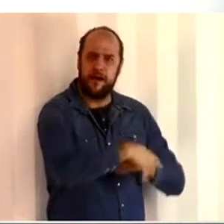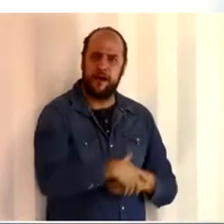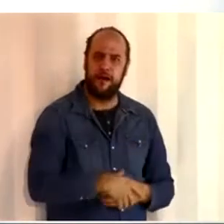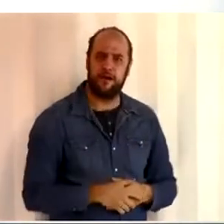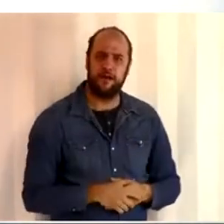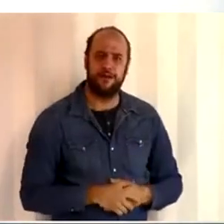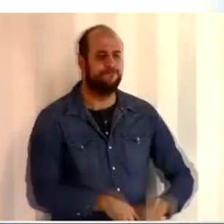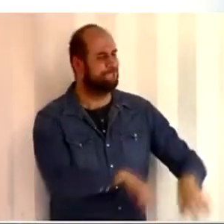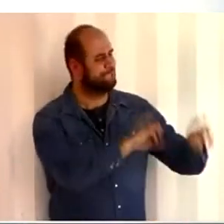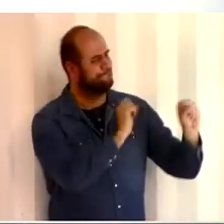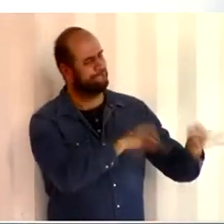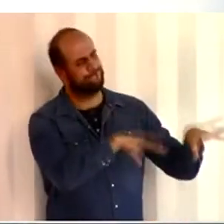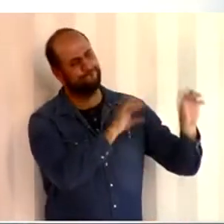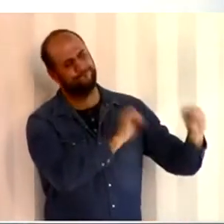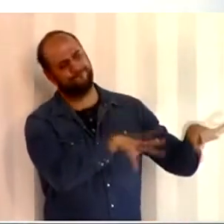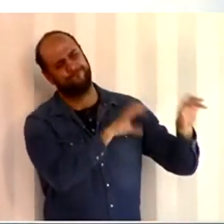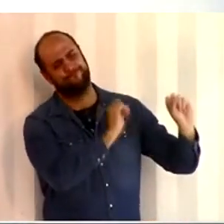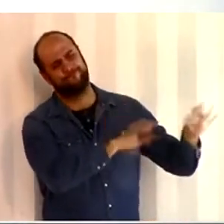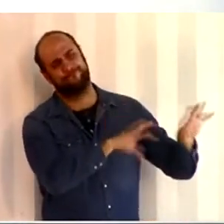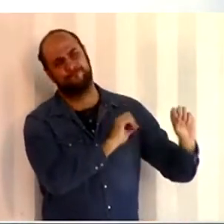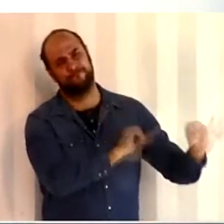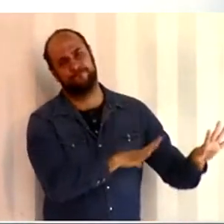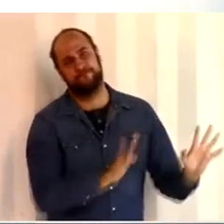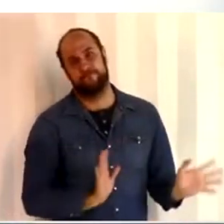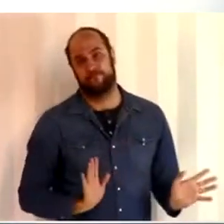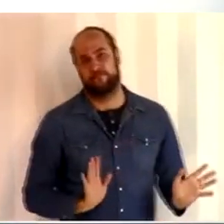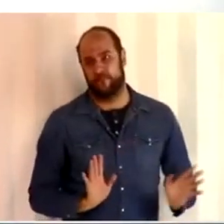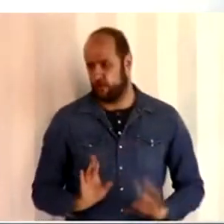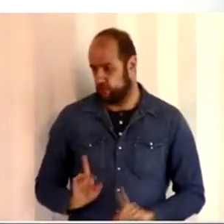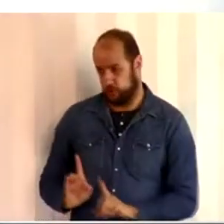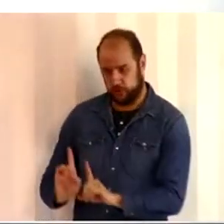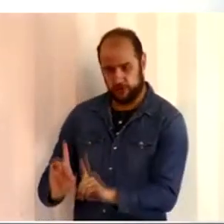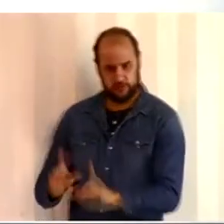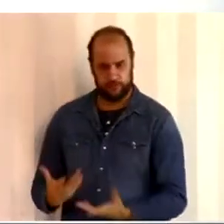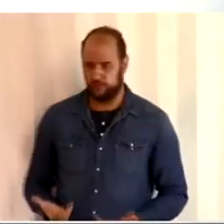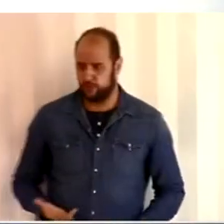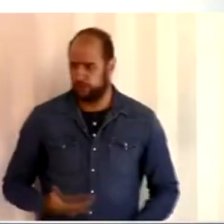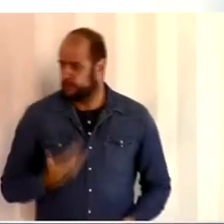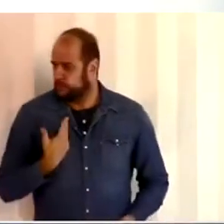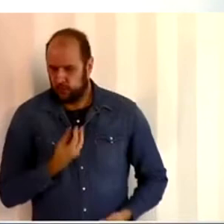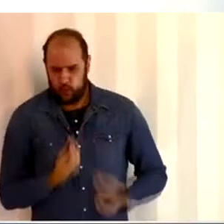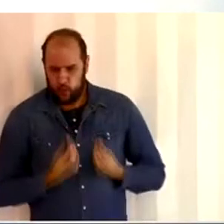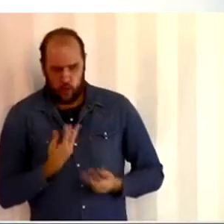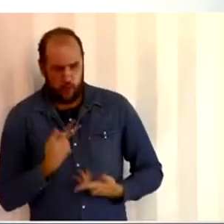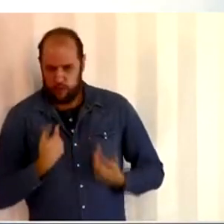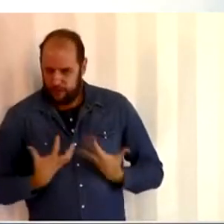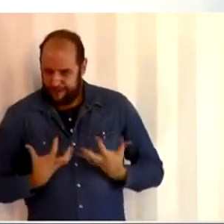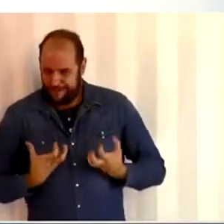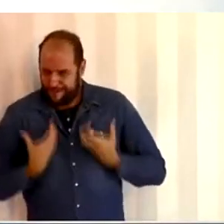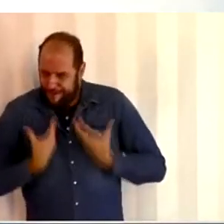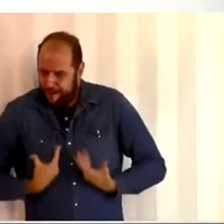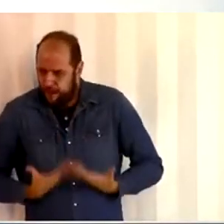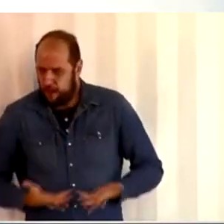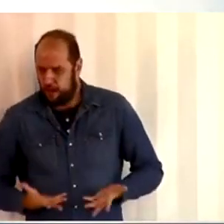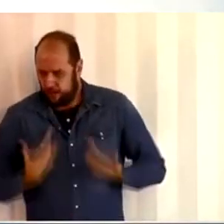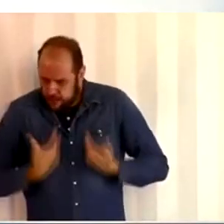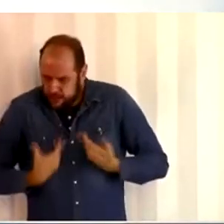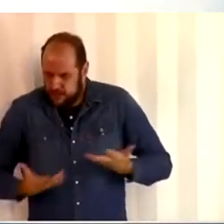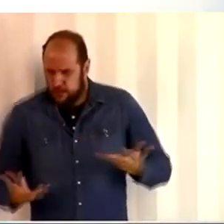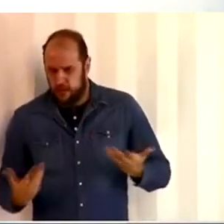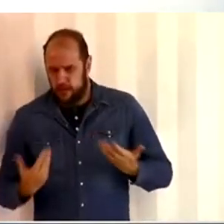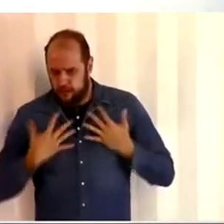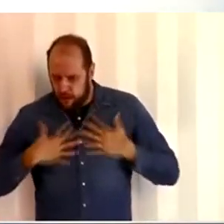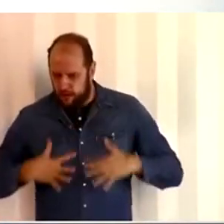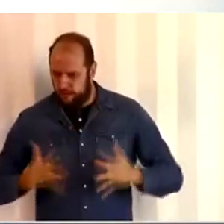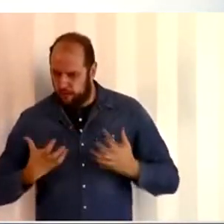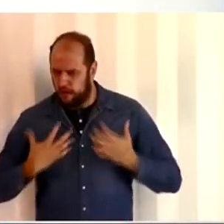E ele começou a ensinar. Agora, entre os discípulos está um mal-estar lá, mas ele não falou que a gente ia descansar? Ele não